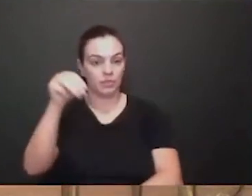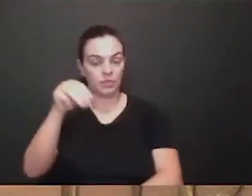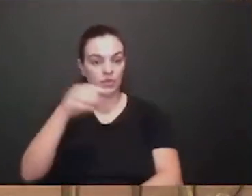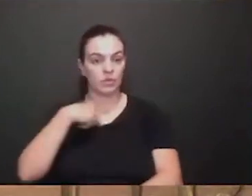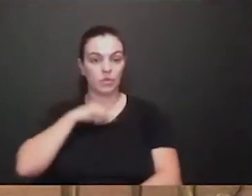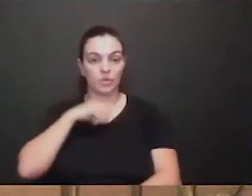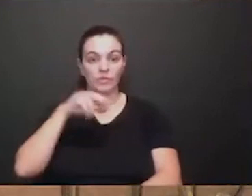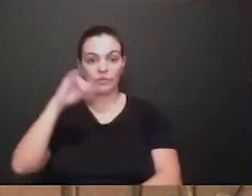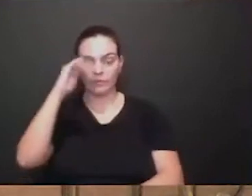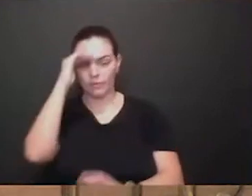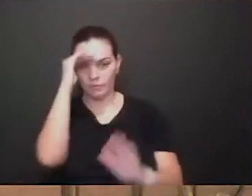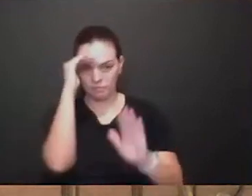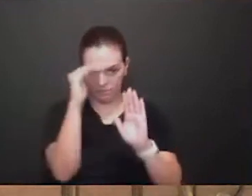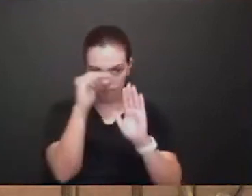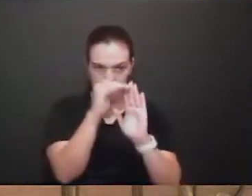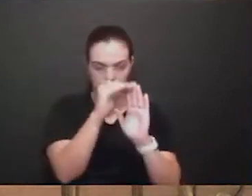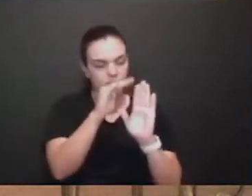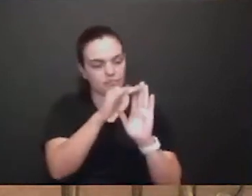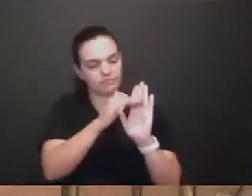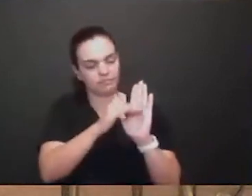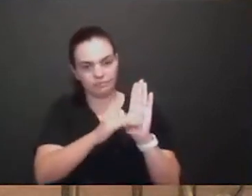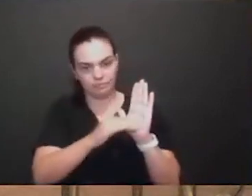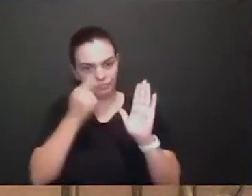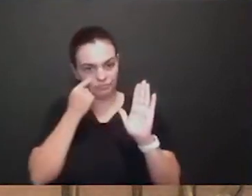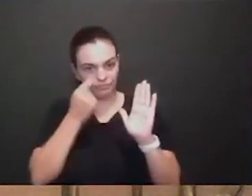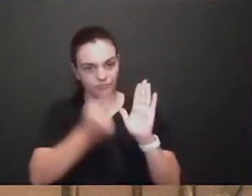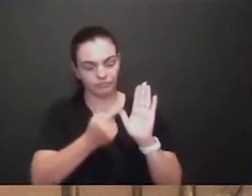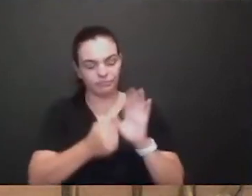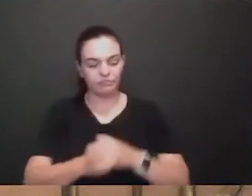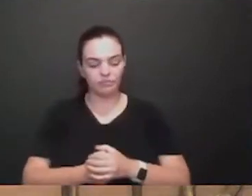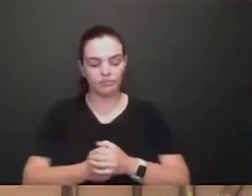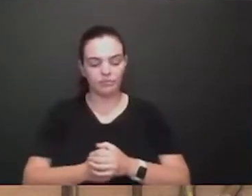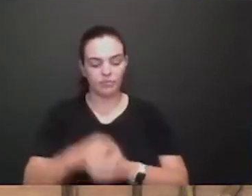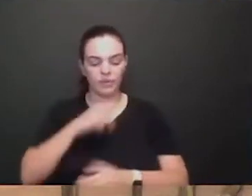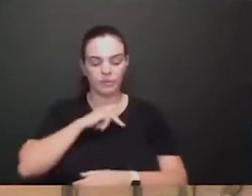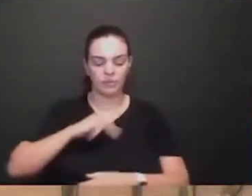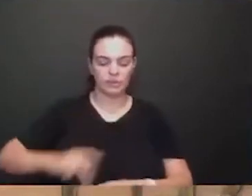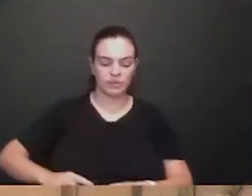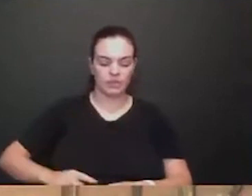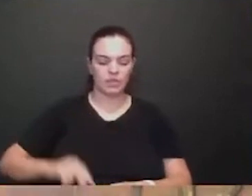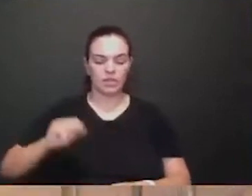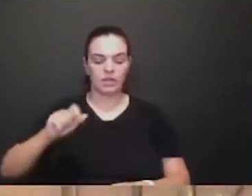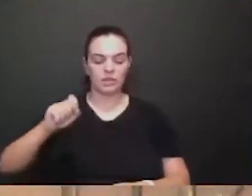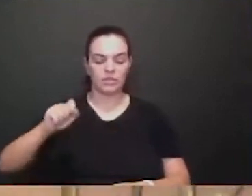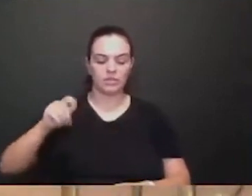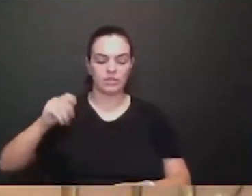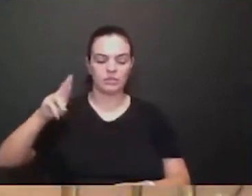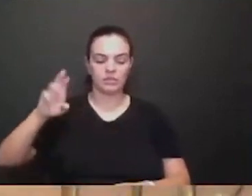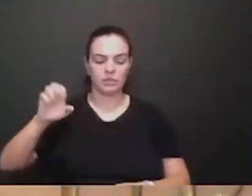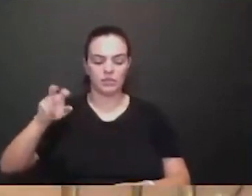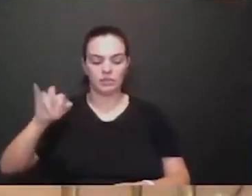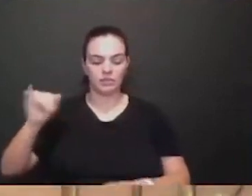critério, o roteiro, melhor dizendo. A explanação do senhor presidente Alexandre Matinski,